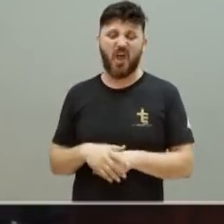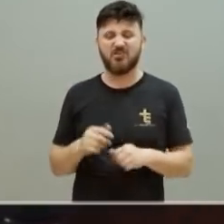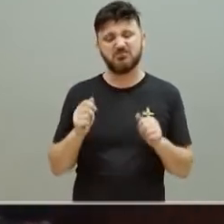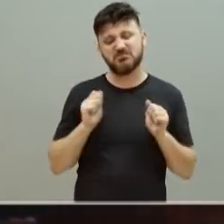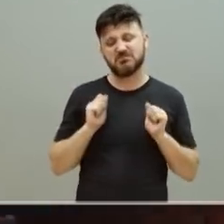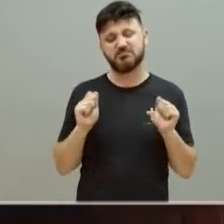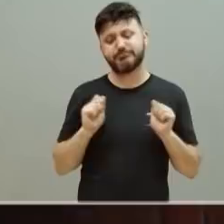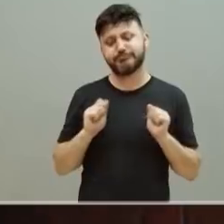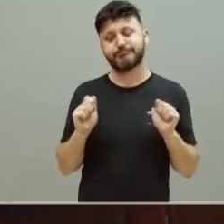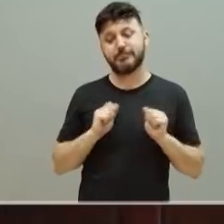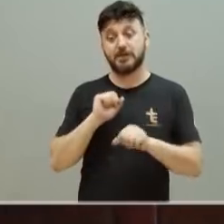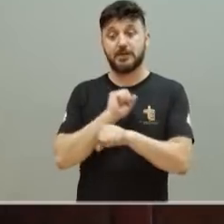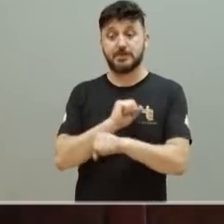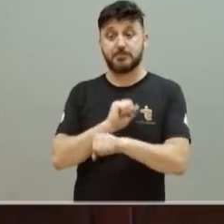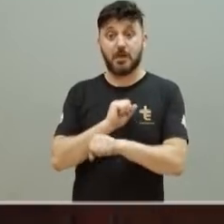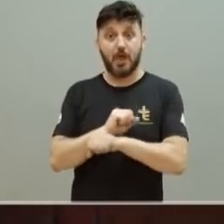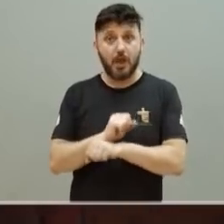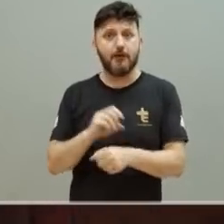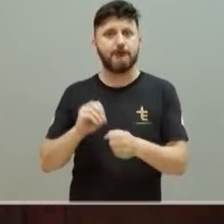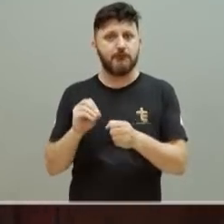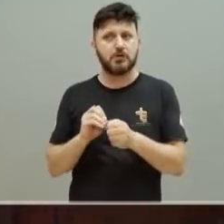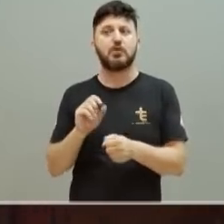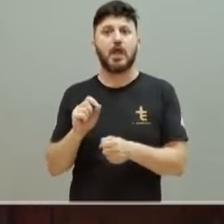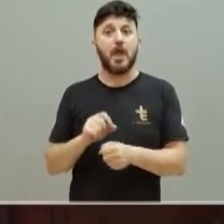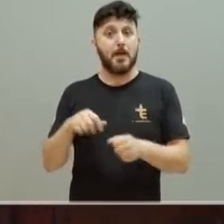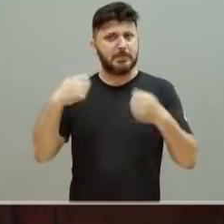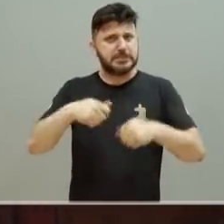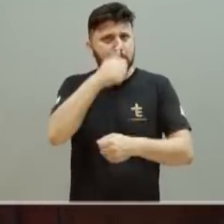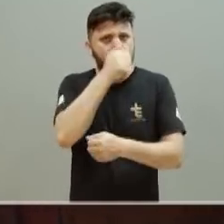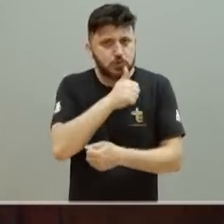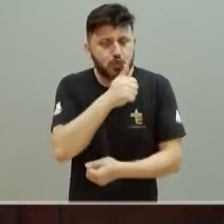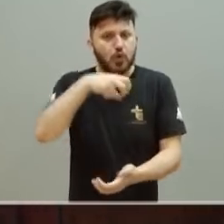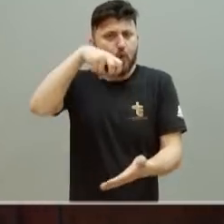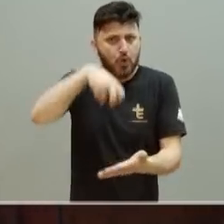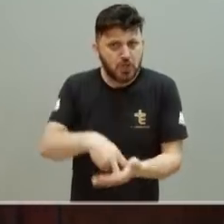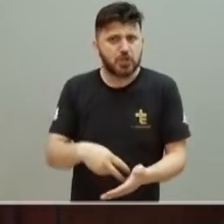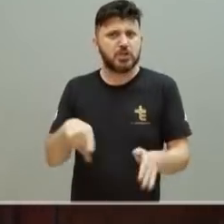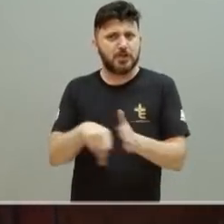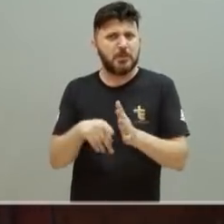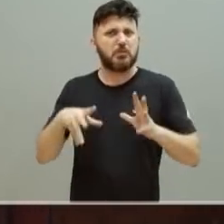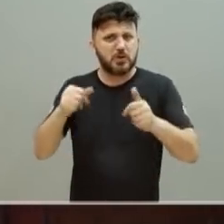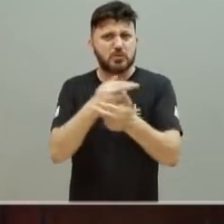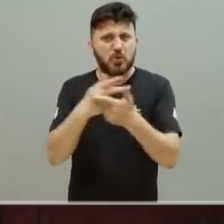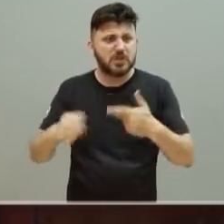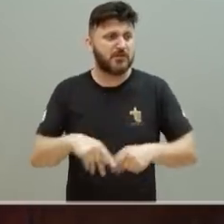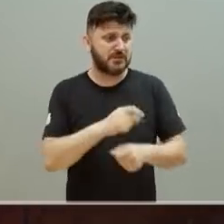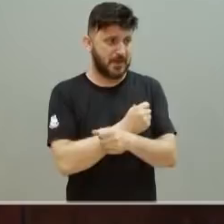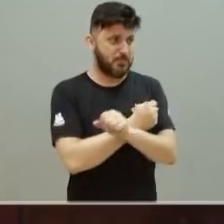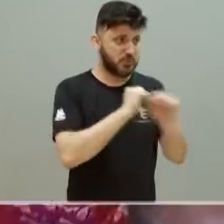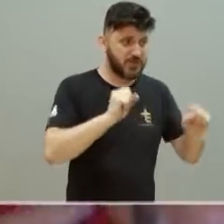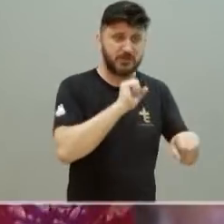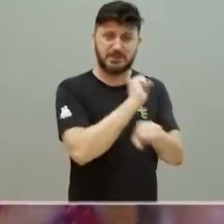minha presença, penitência, jejum, e eu vou mover a minha mão para fazer o impossível na tua vida.